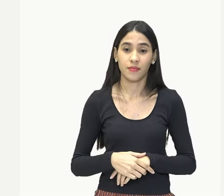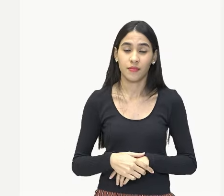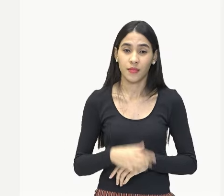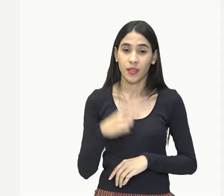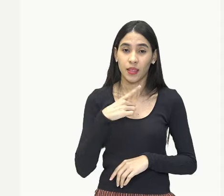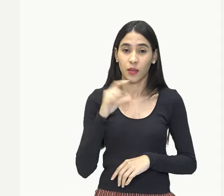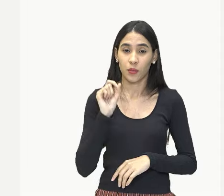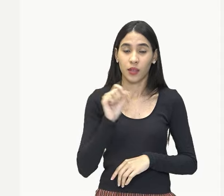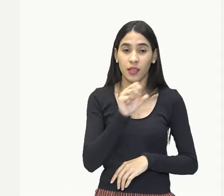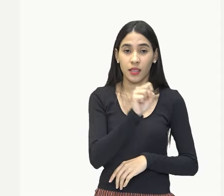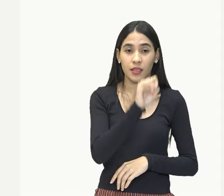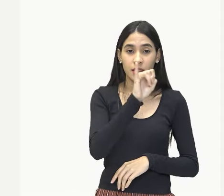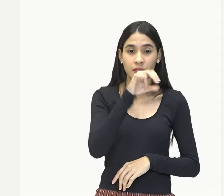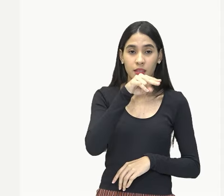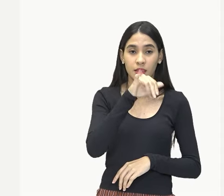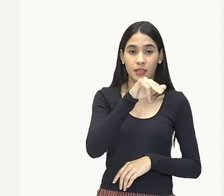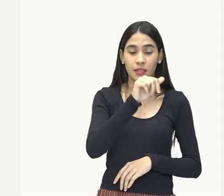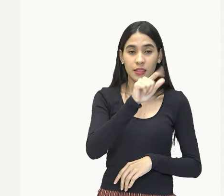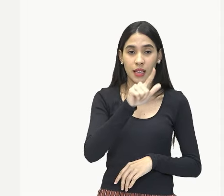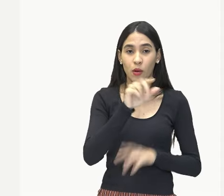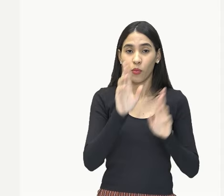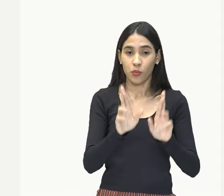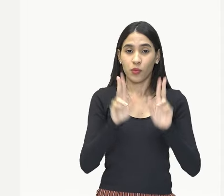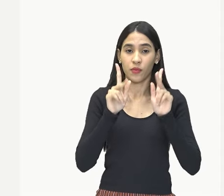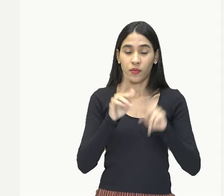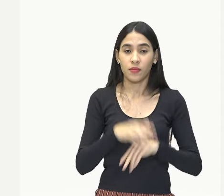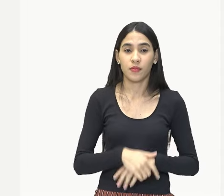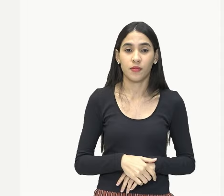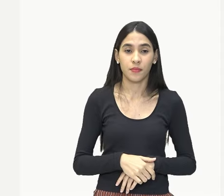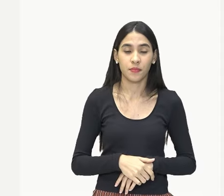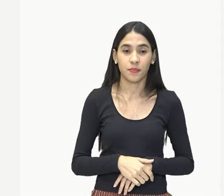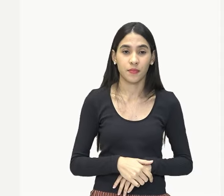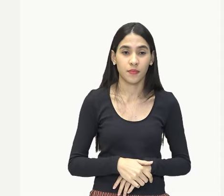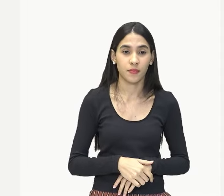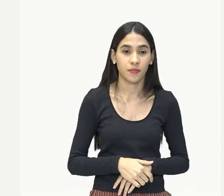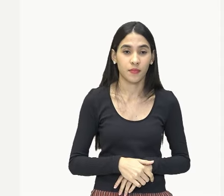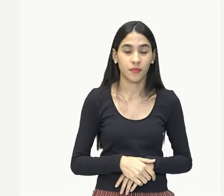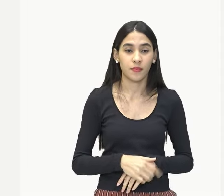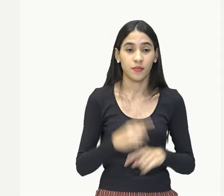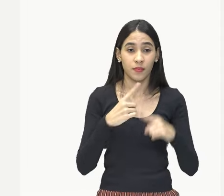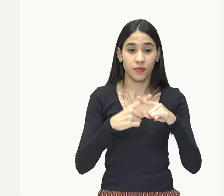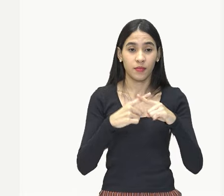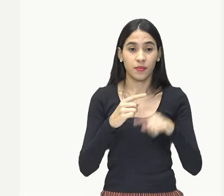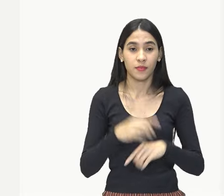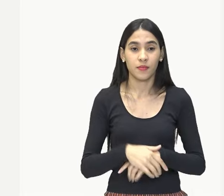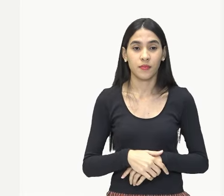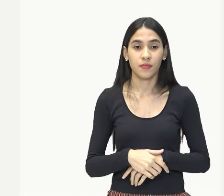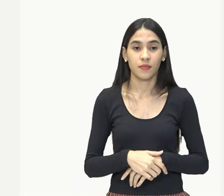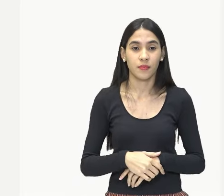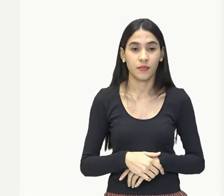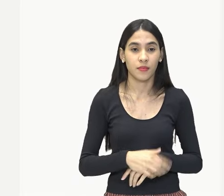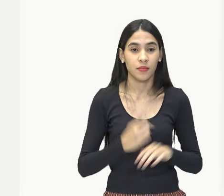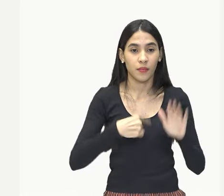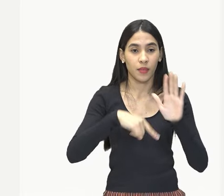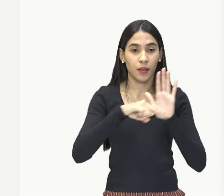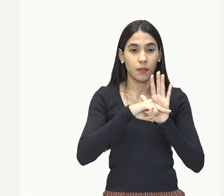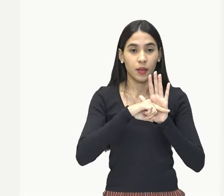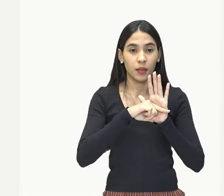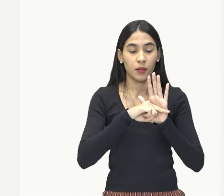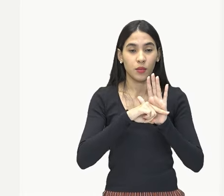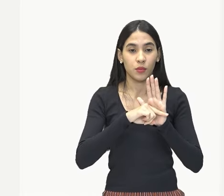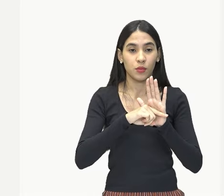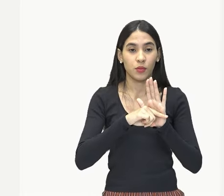aí sinais diferentes, não é? Aqui, ó, fazendo a multiplicação menos com